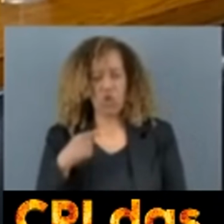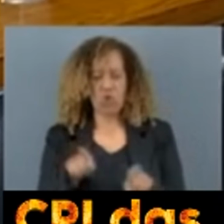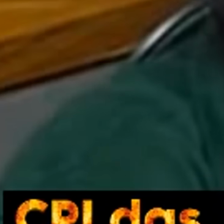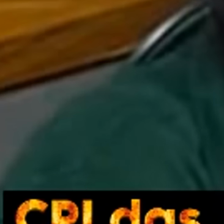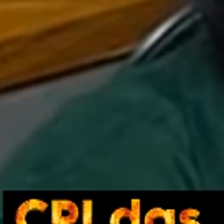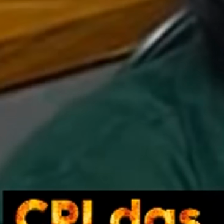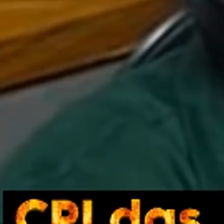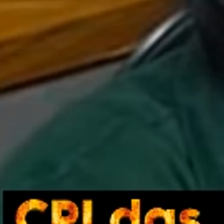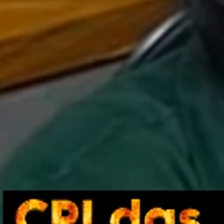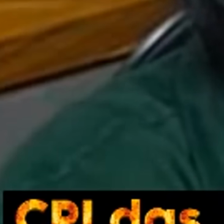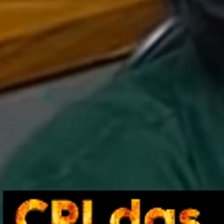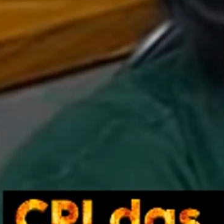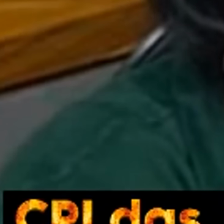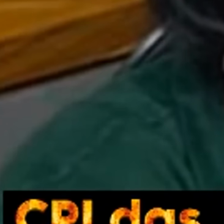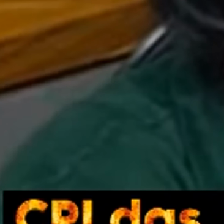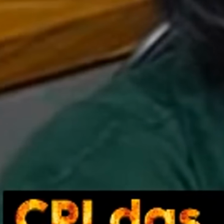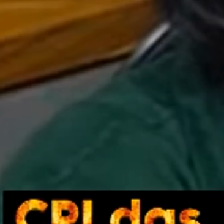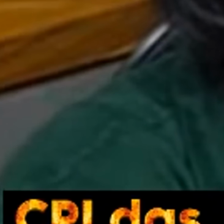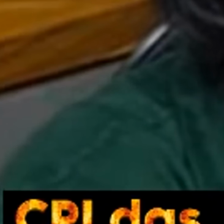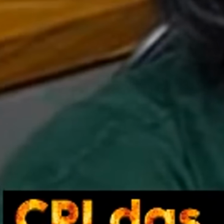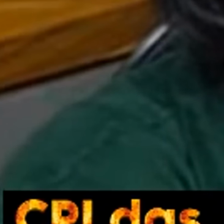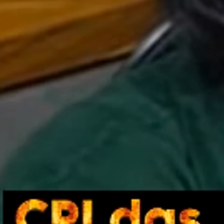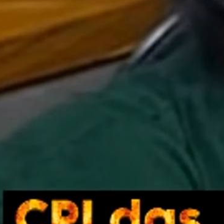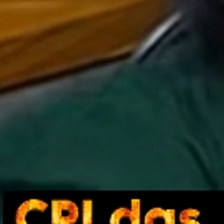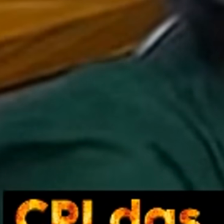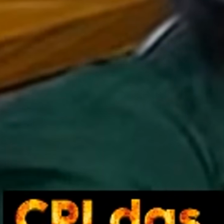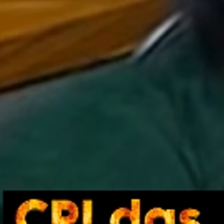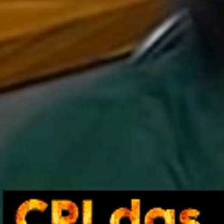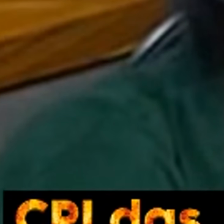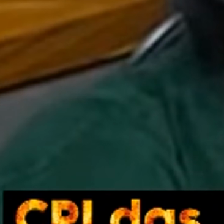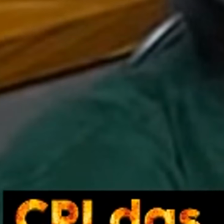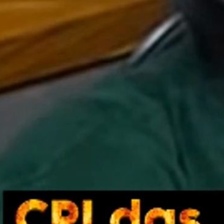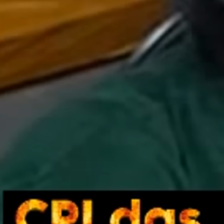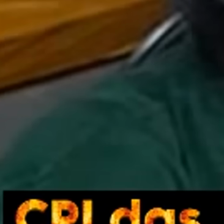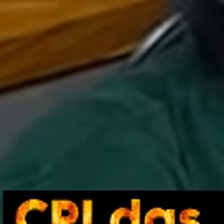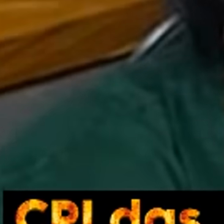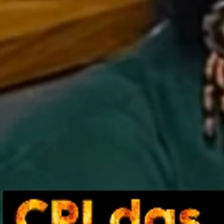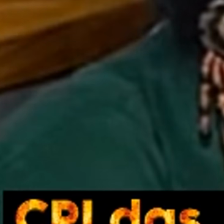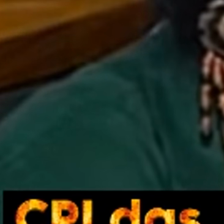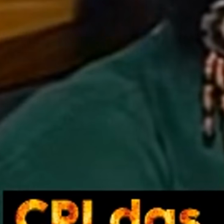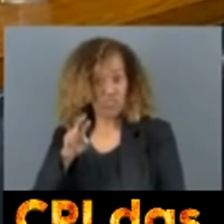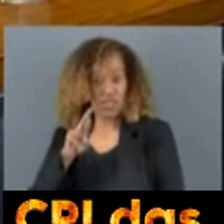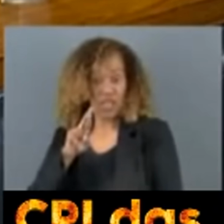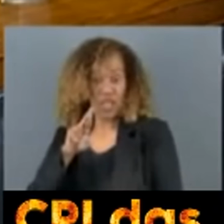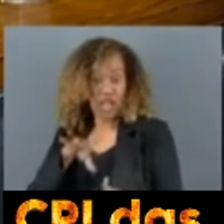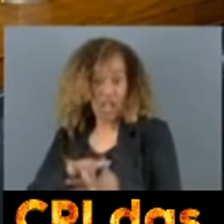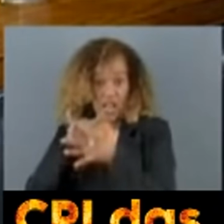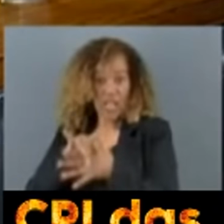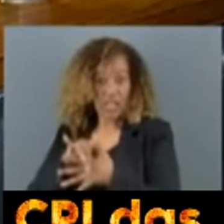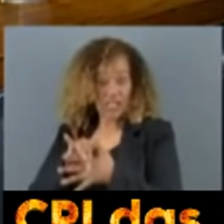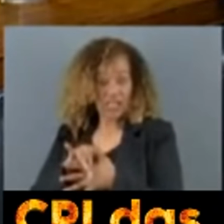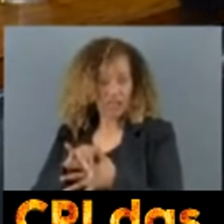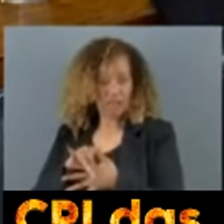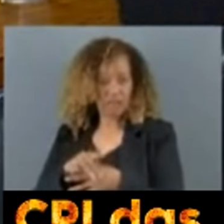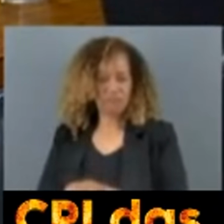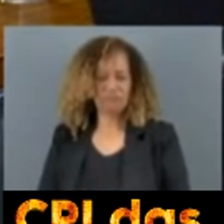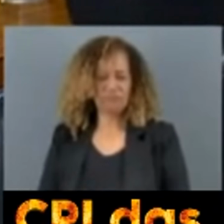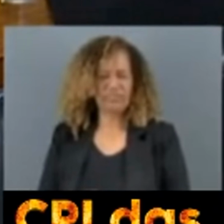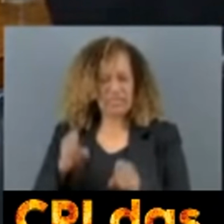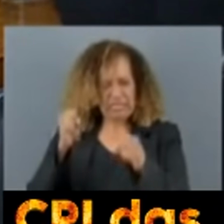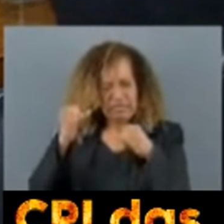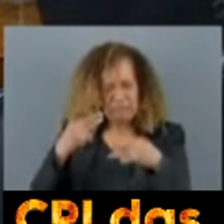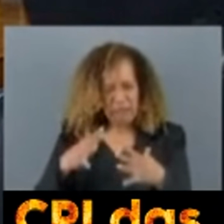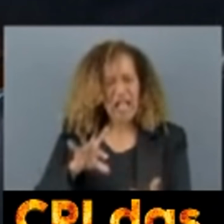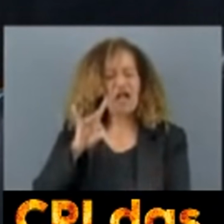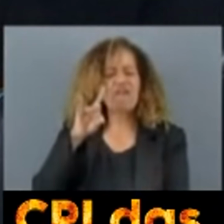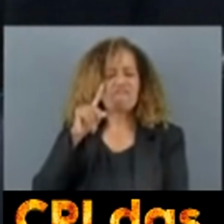fui. Mas eu também quero que a senhora fale para eles, já que a senhora é a líder, mas conte para eles